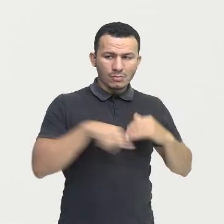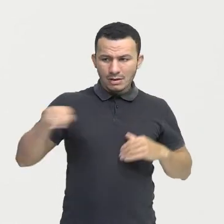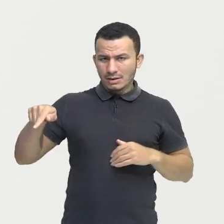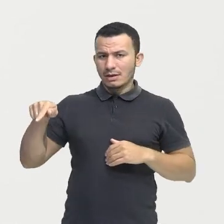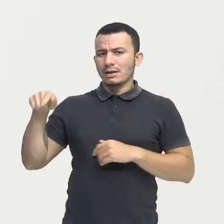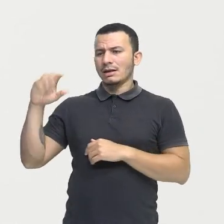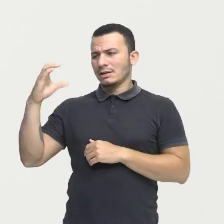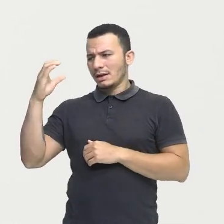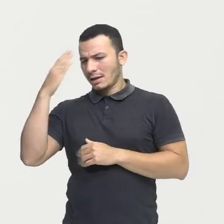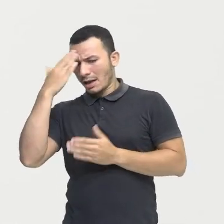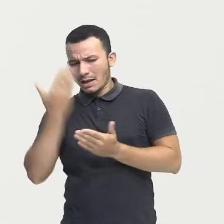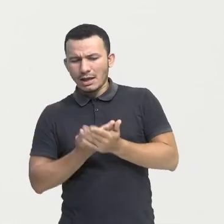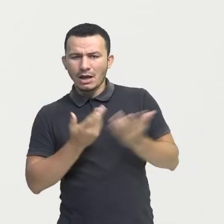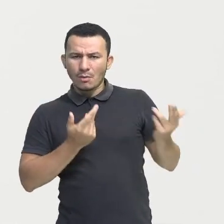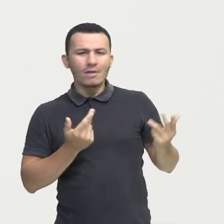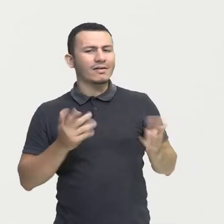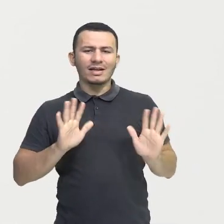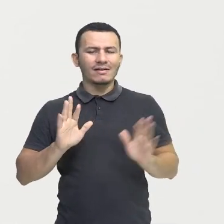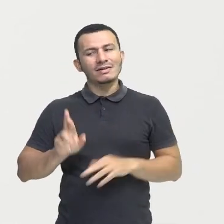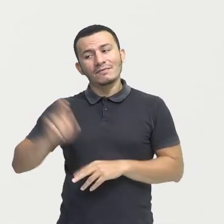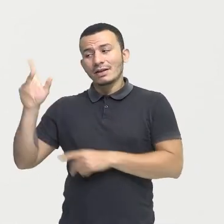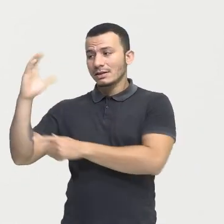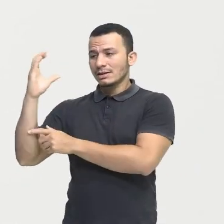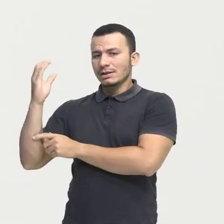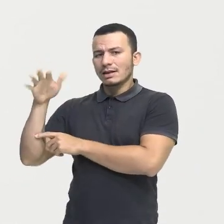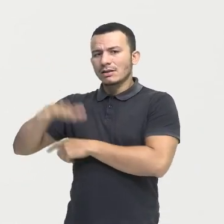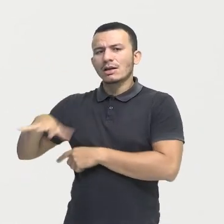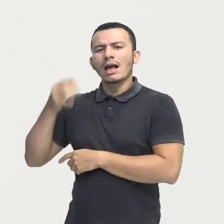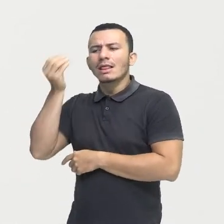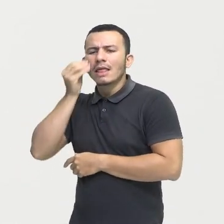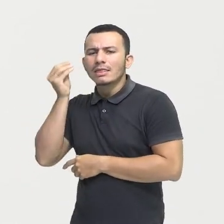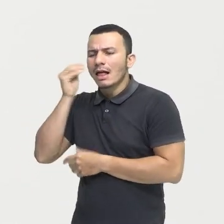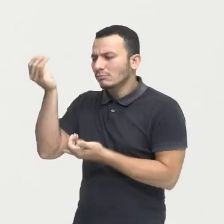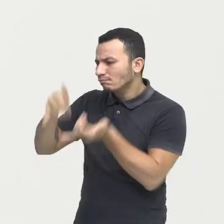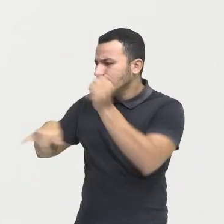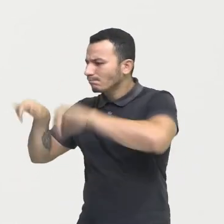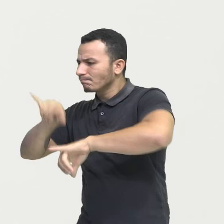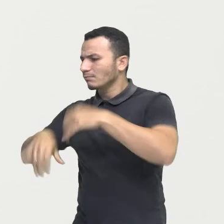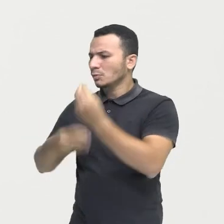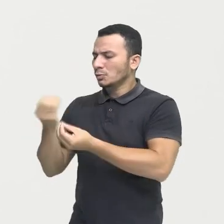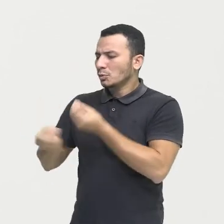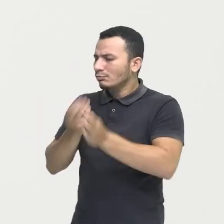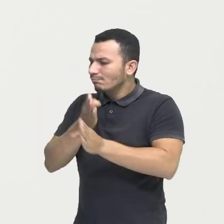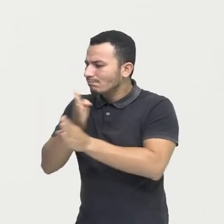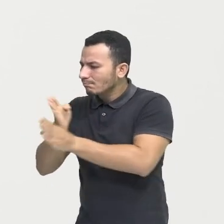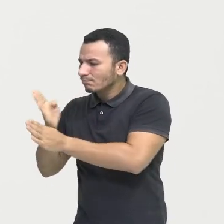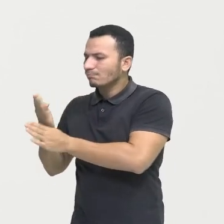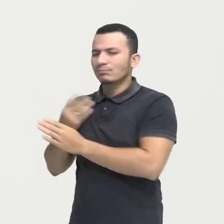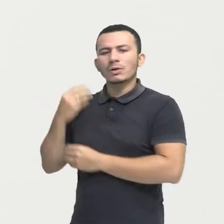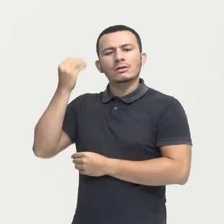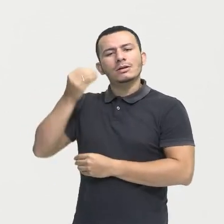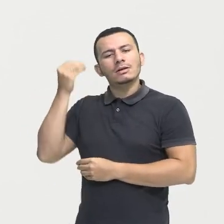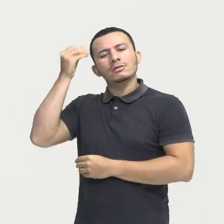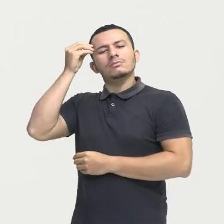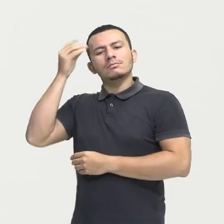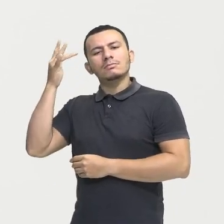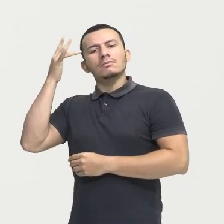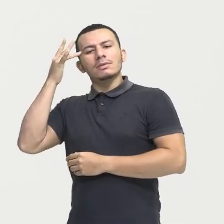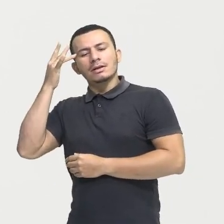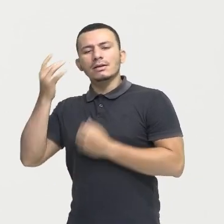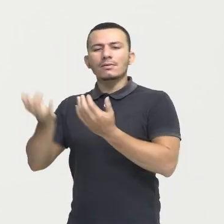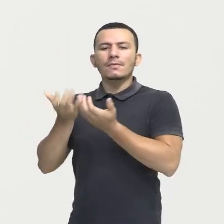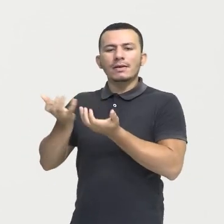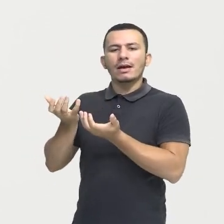nas tradições. Ela está baseada na experimentação, nos procedimentos empíricos que buscam,